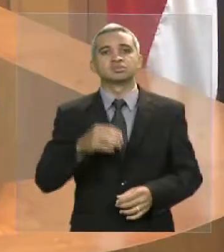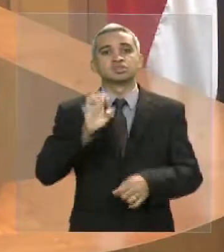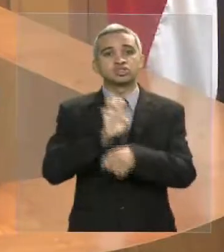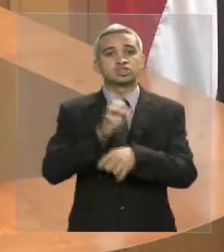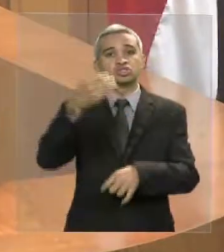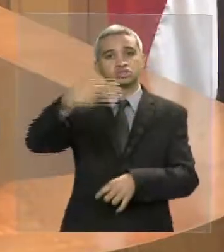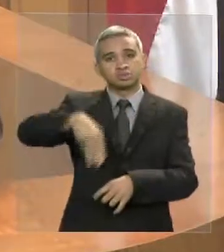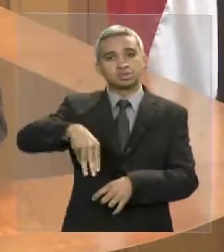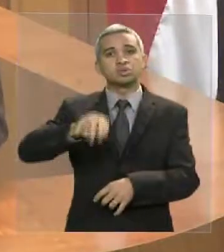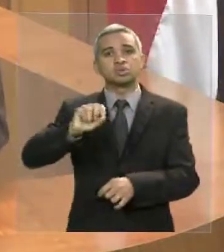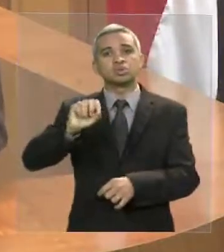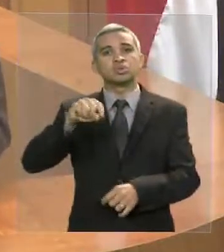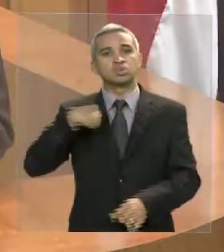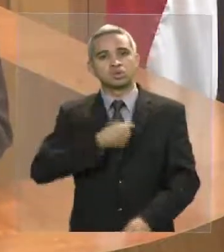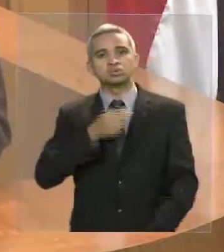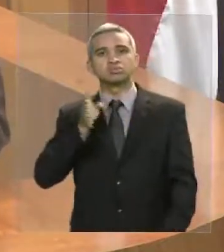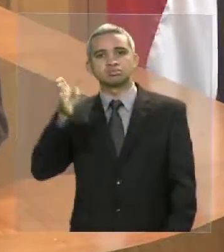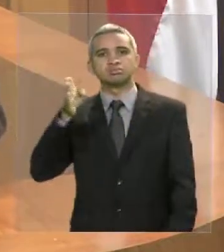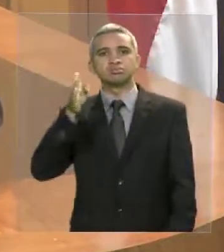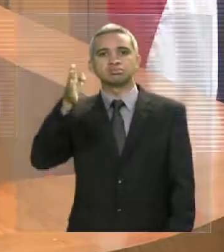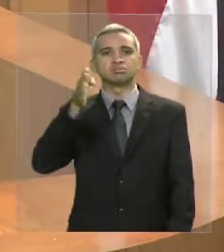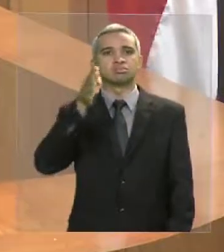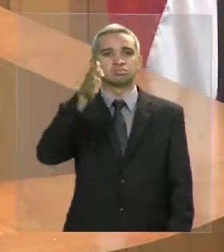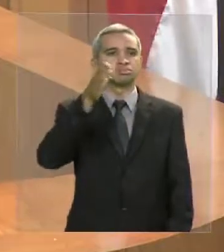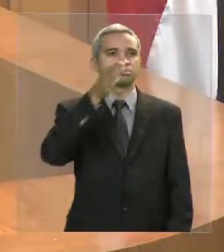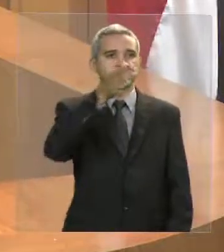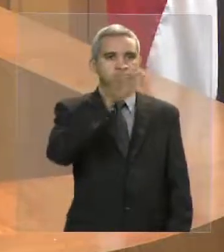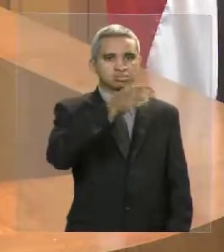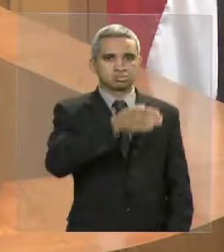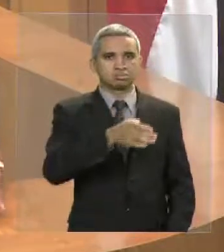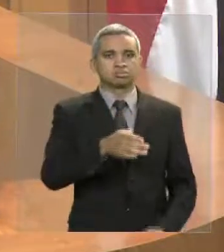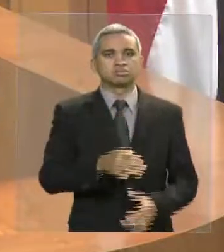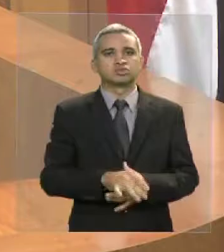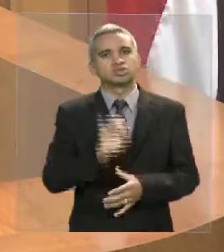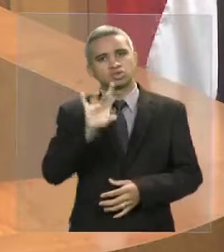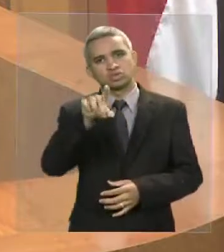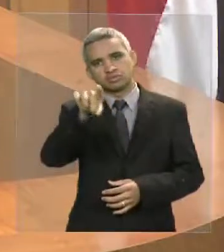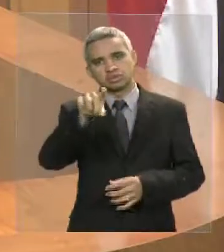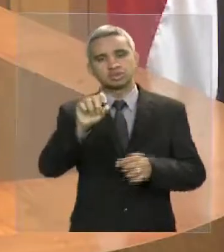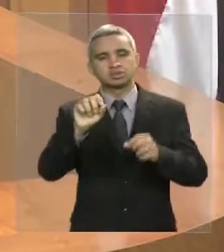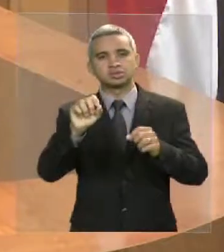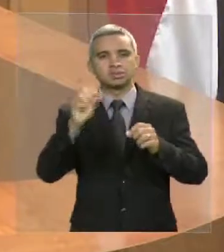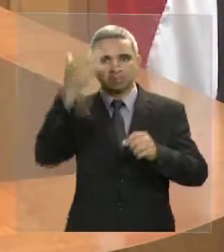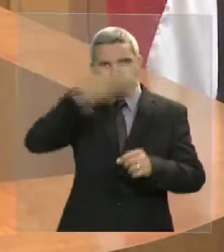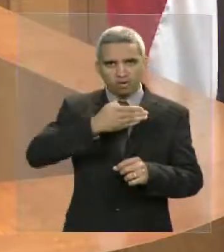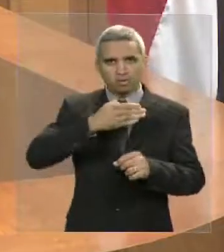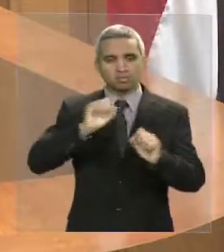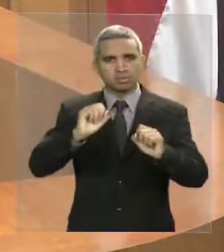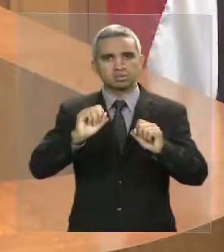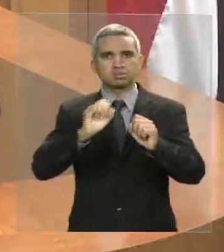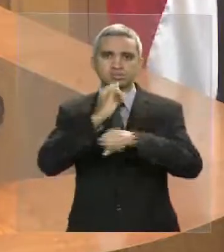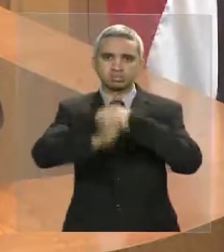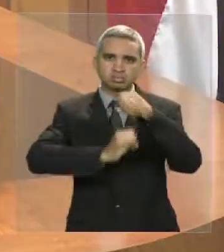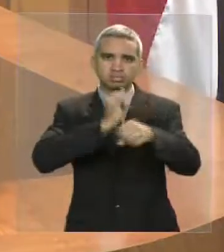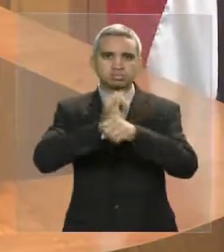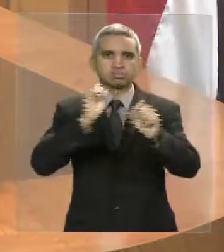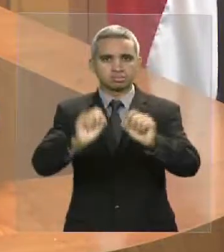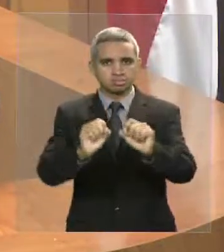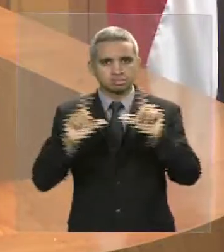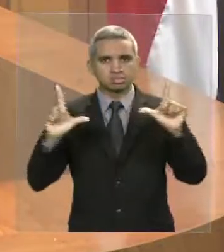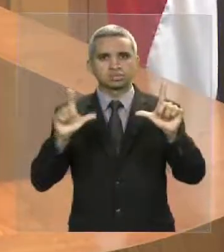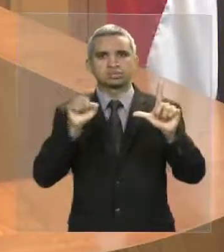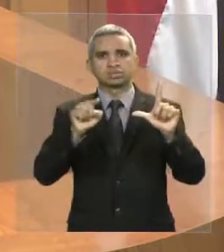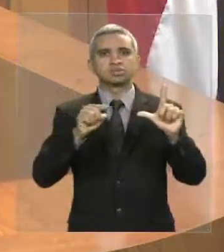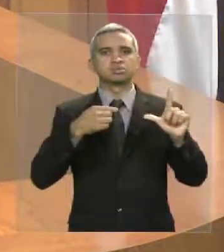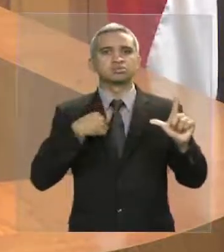basta acessar a nossa página do deputado Júnior Verde ou aqui na Assembleia Legislativa. Nos dias de sessão